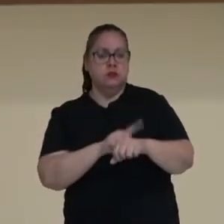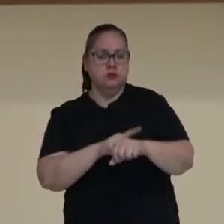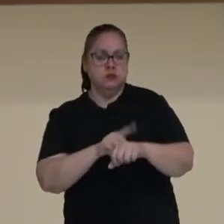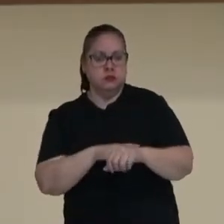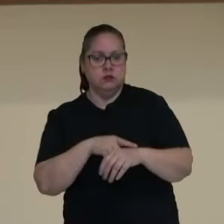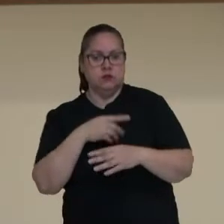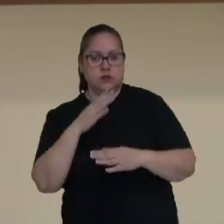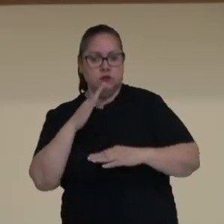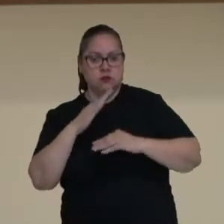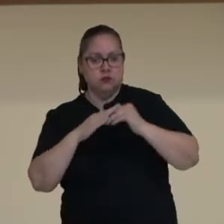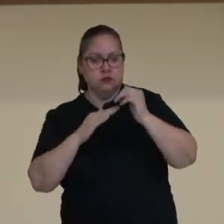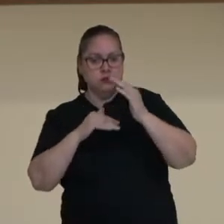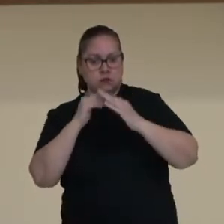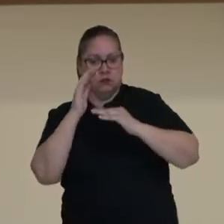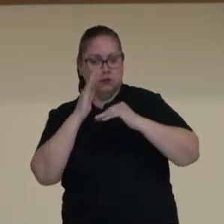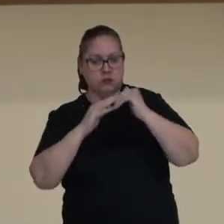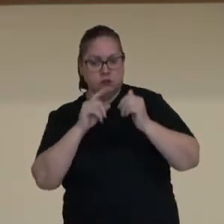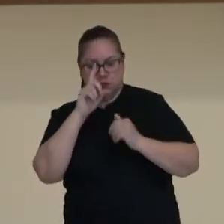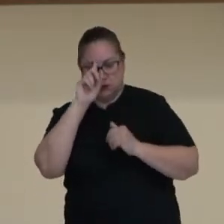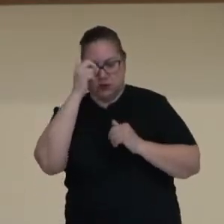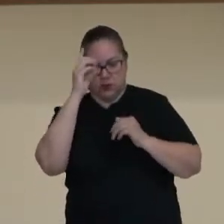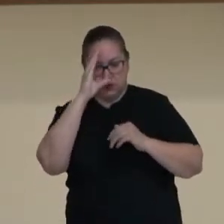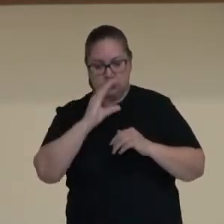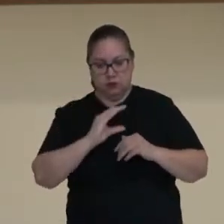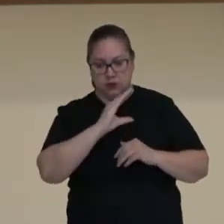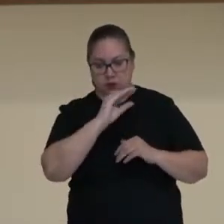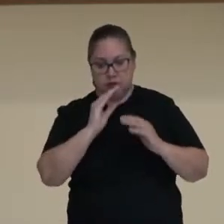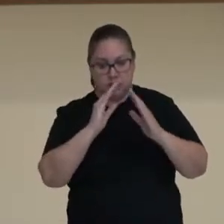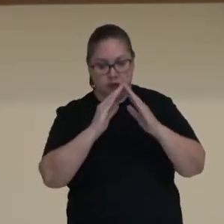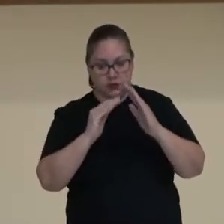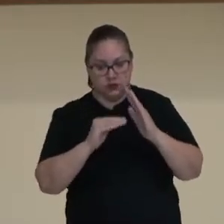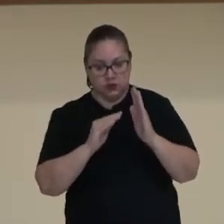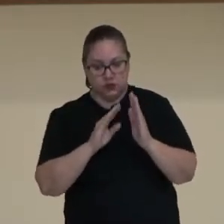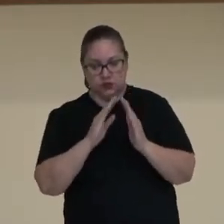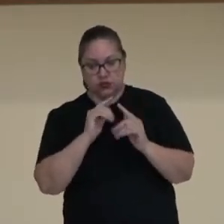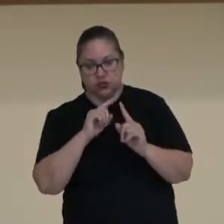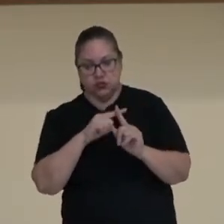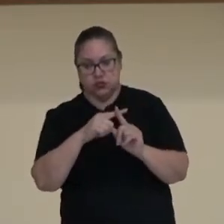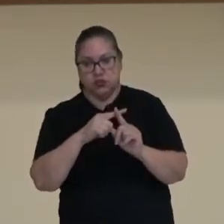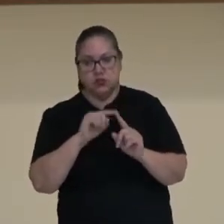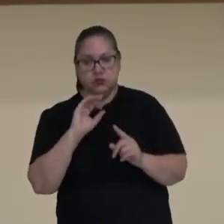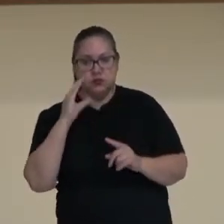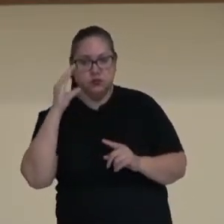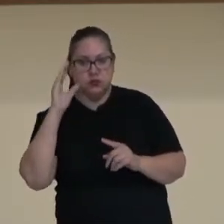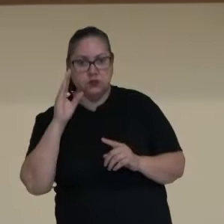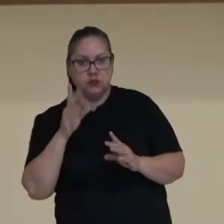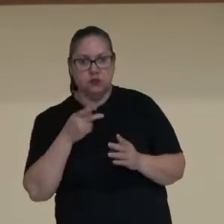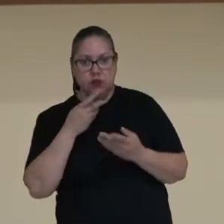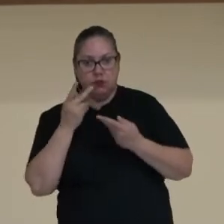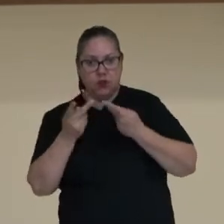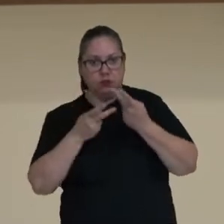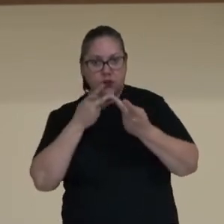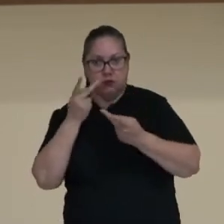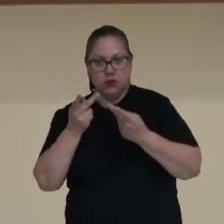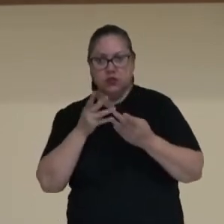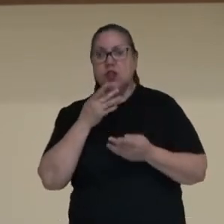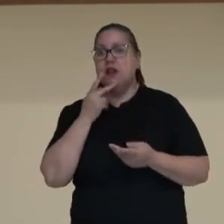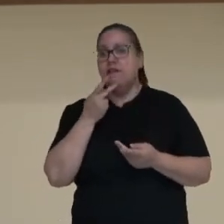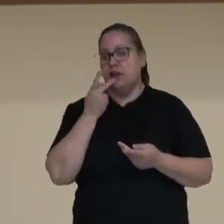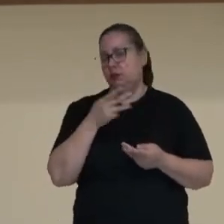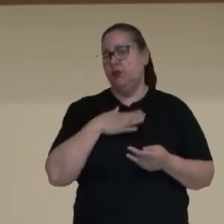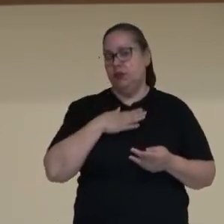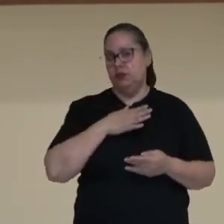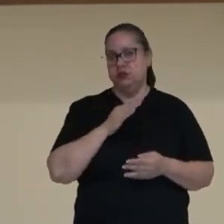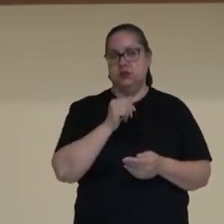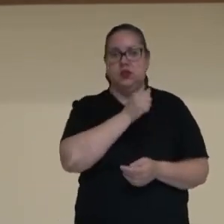estava construindo ideias sobre a igreja, sobre a ciência. Então, veja aqui, para fazer um debate, isso é uma coisa que eu sempre digo aos meus alunos,